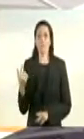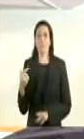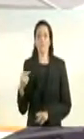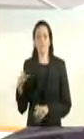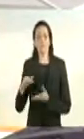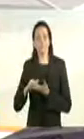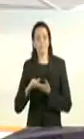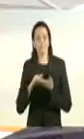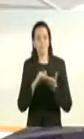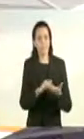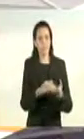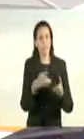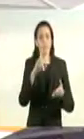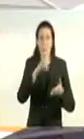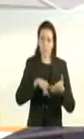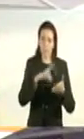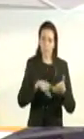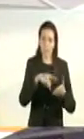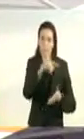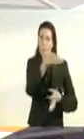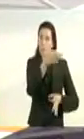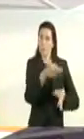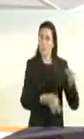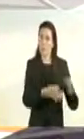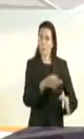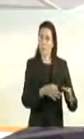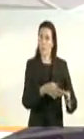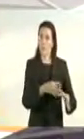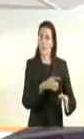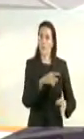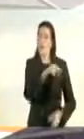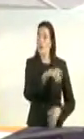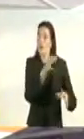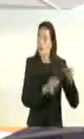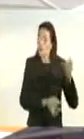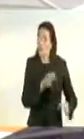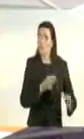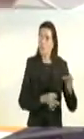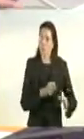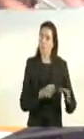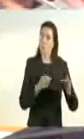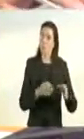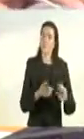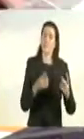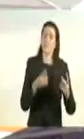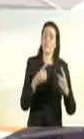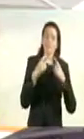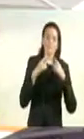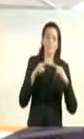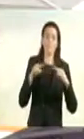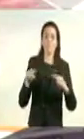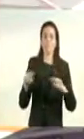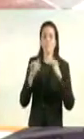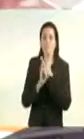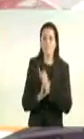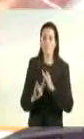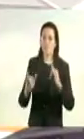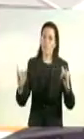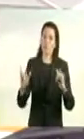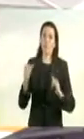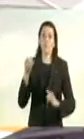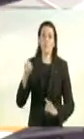falando, a defesa que Vossa Excelência está fazendo como advogado, como um operador do direito, deve ser